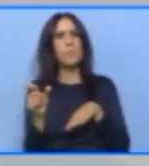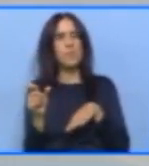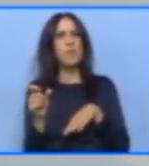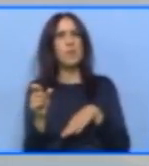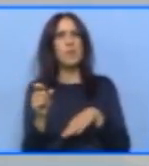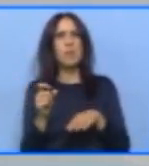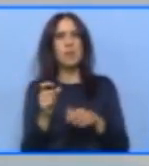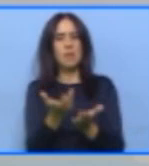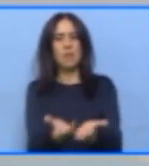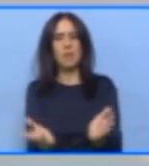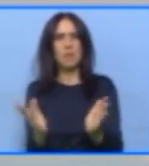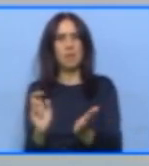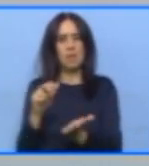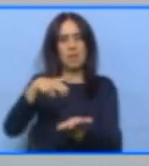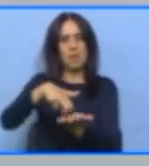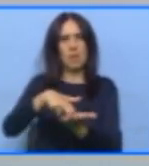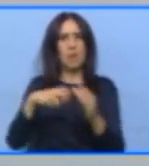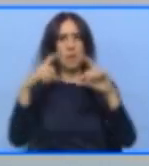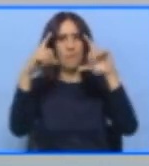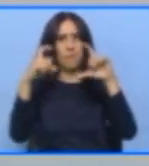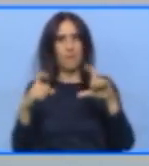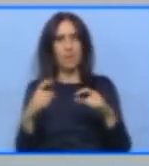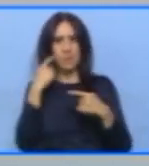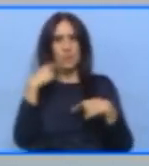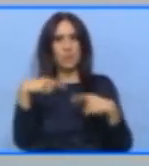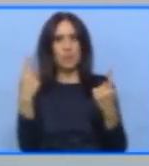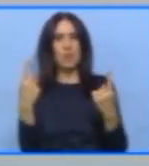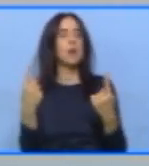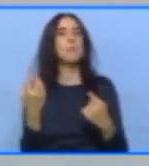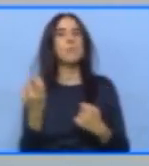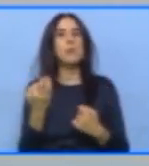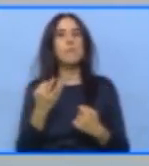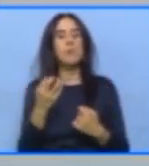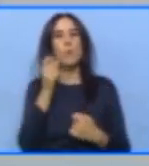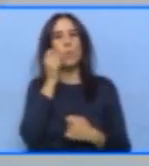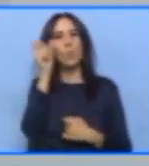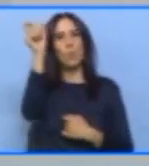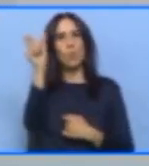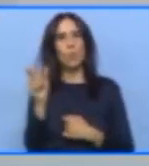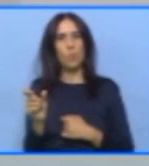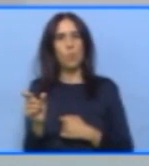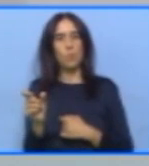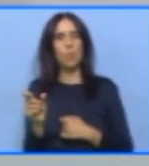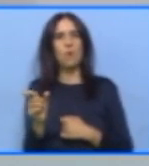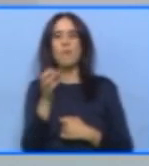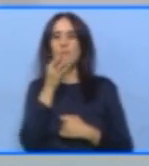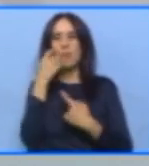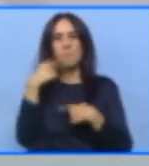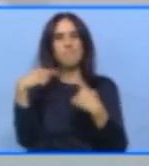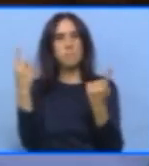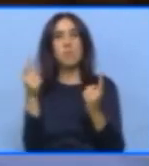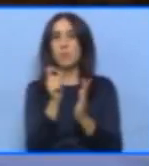na esteira, como as fotografias que exibimos aqui, é porque, de facto, ele conseguia falar, além de ser